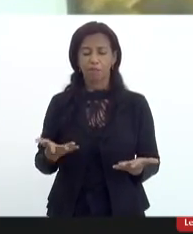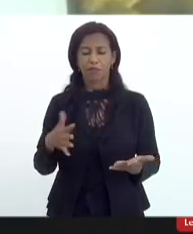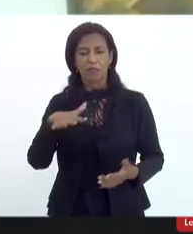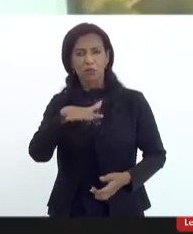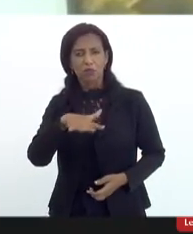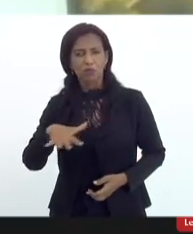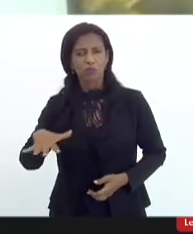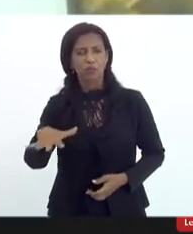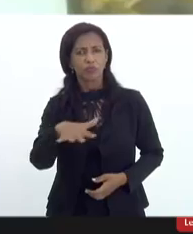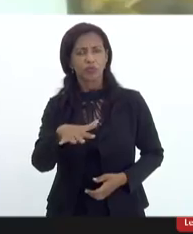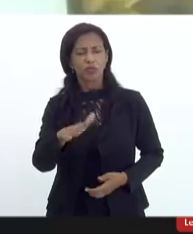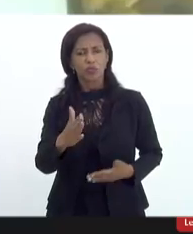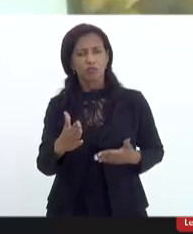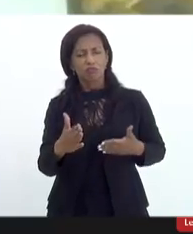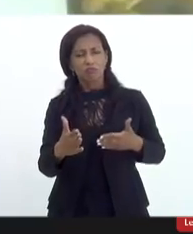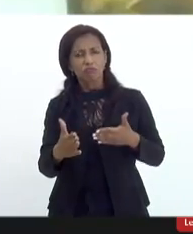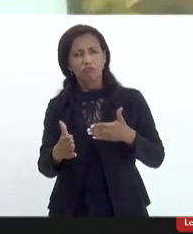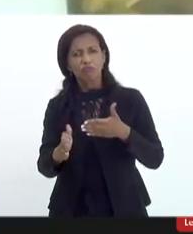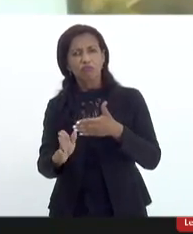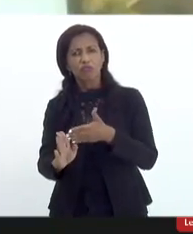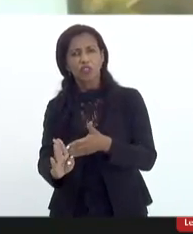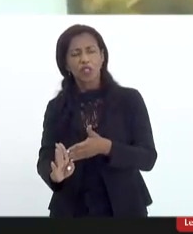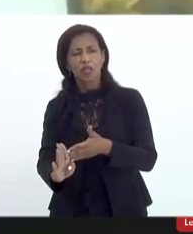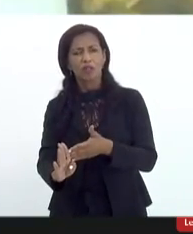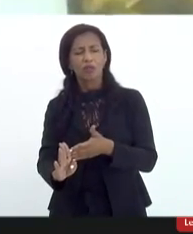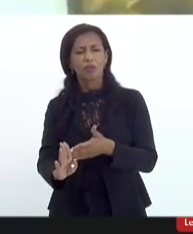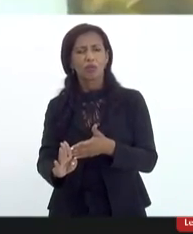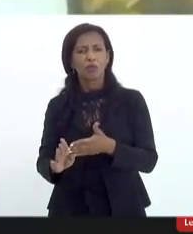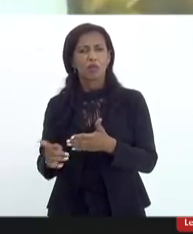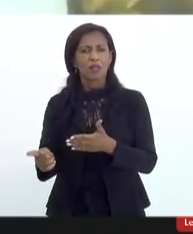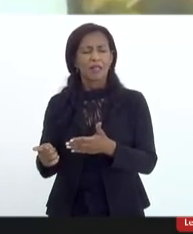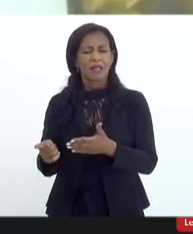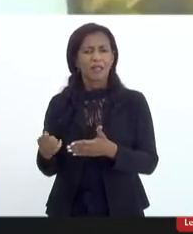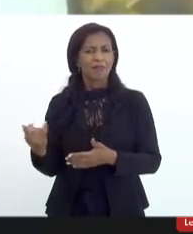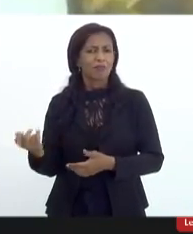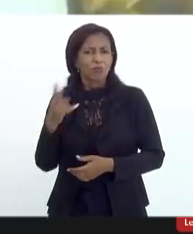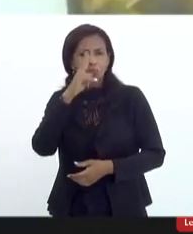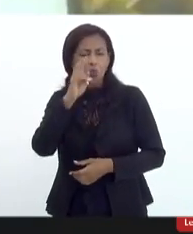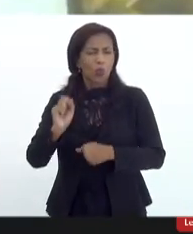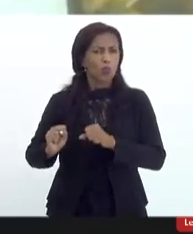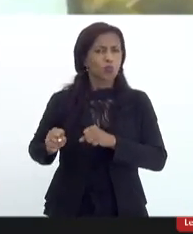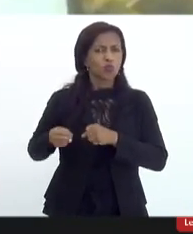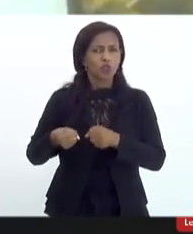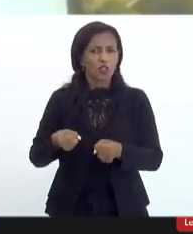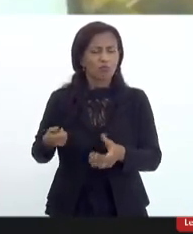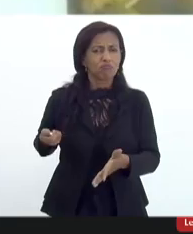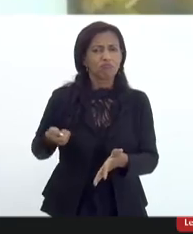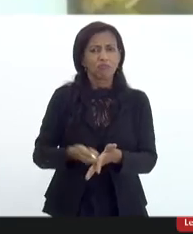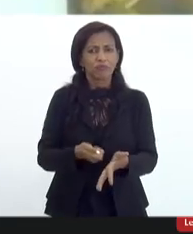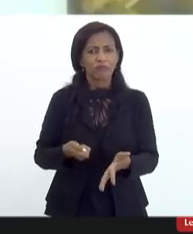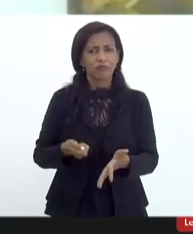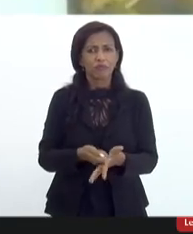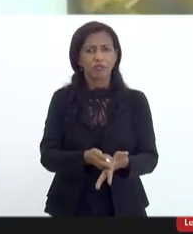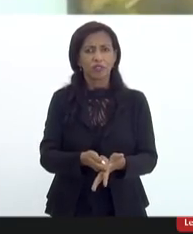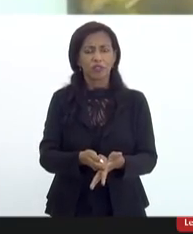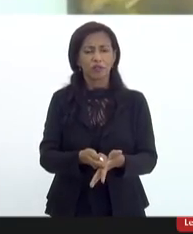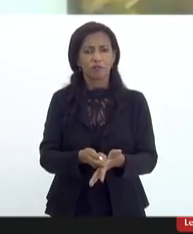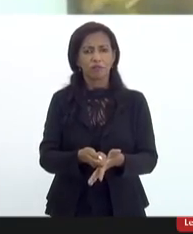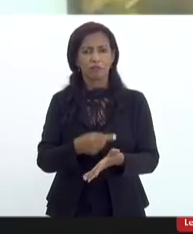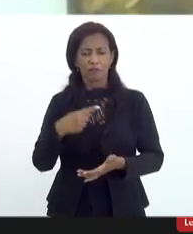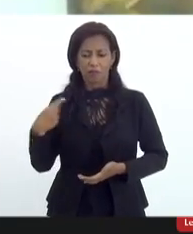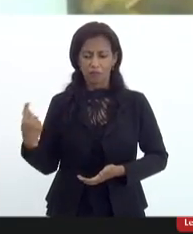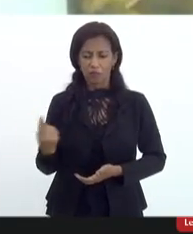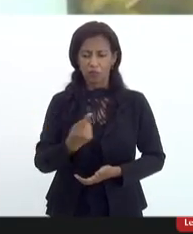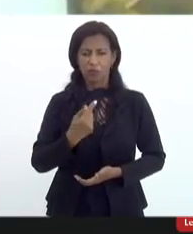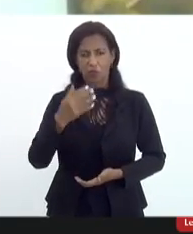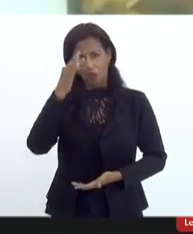espaço direto, uma ferramenta fortíssima no enfrentamento às nossas